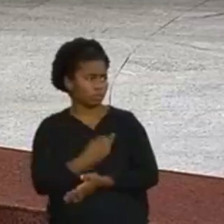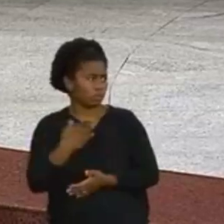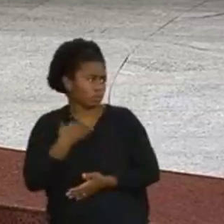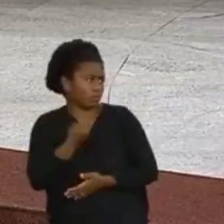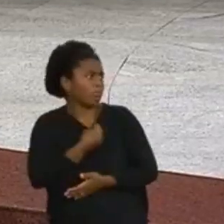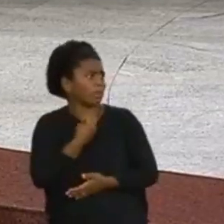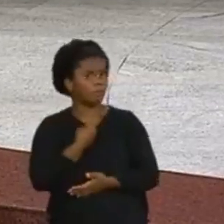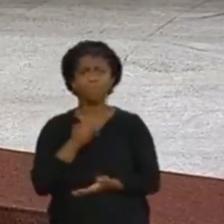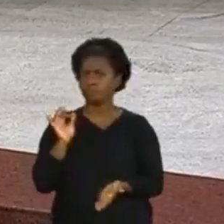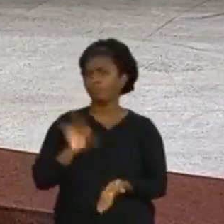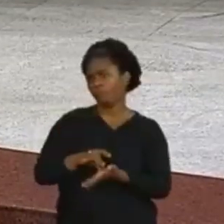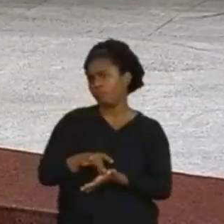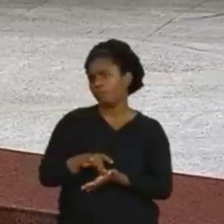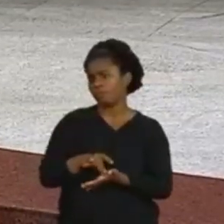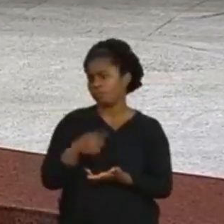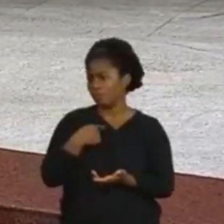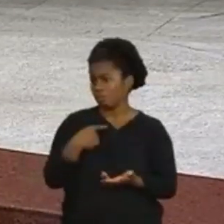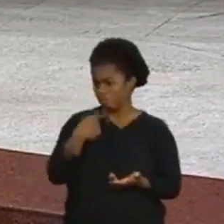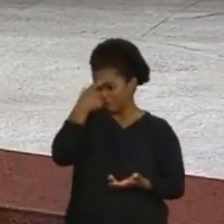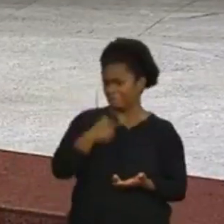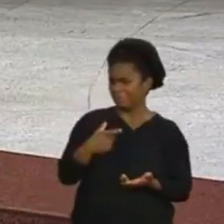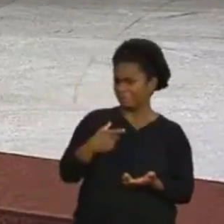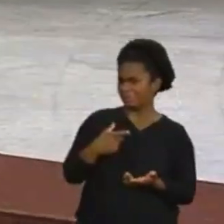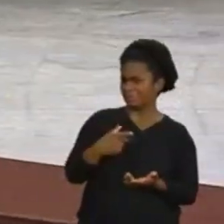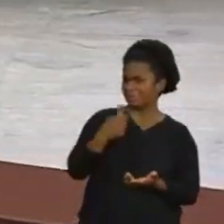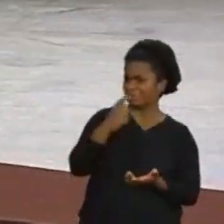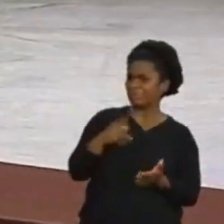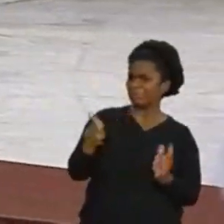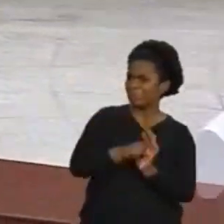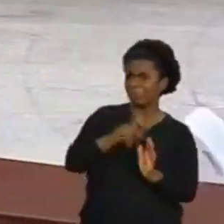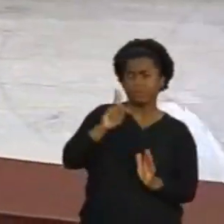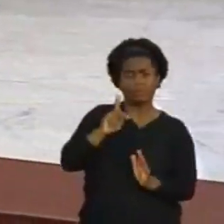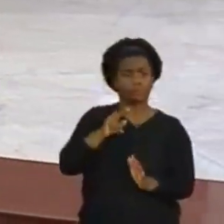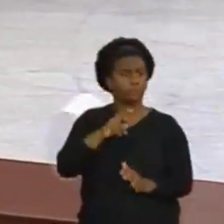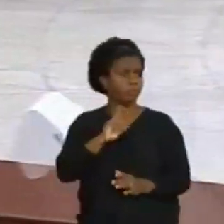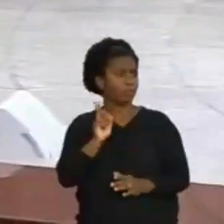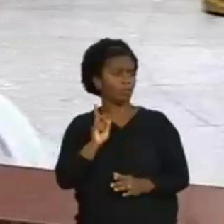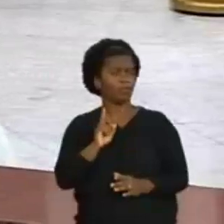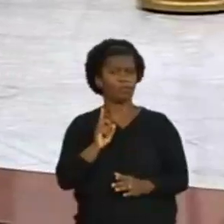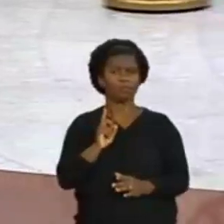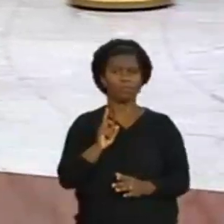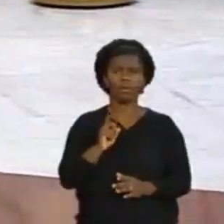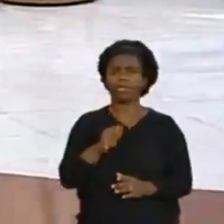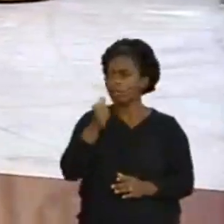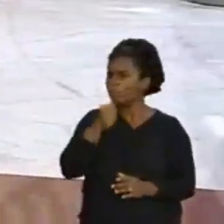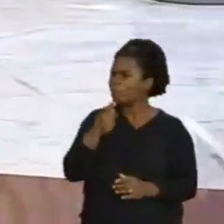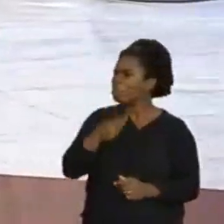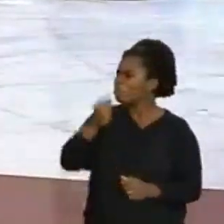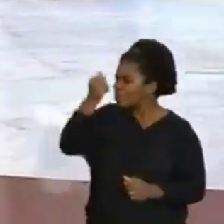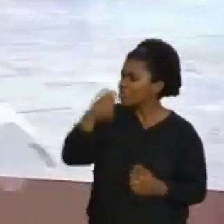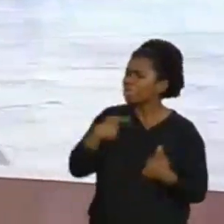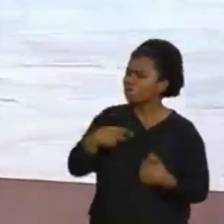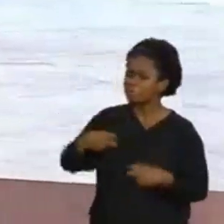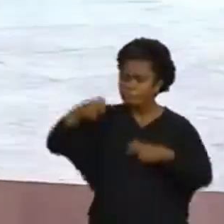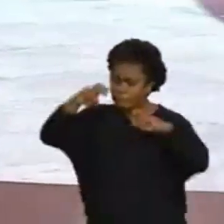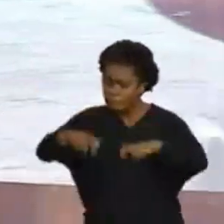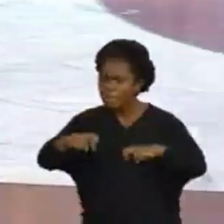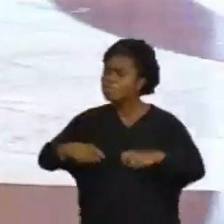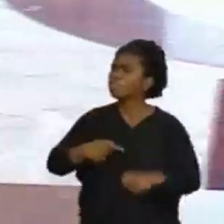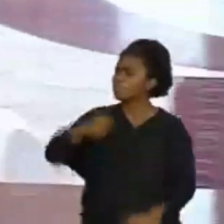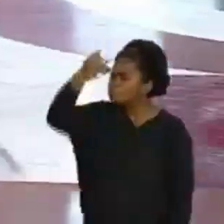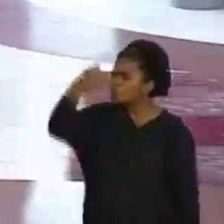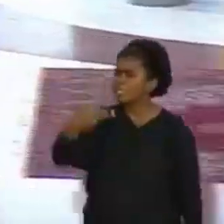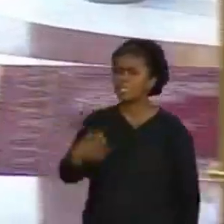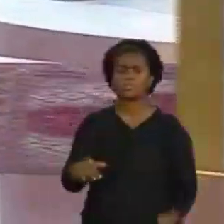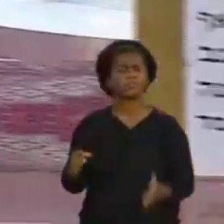Sim ou não? Eu não sou Deus. Não, eu queria que o senhor me explicasse, sentasse comigo e me explicasse por que está acontecendo tudo isso.